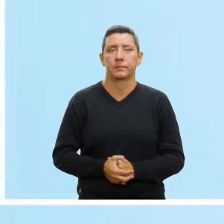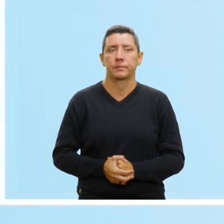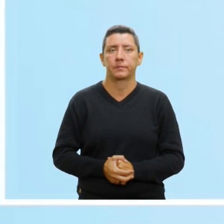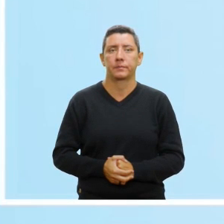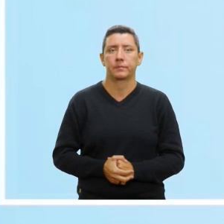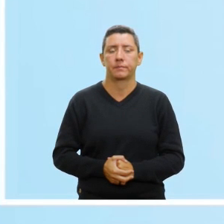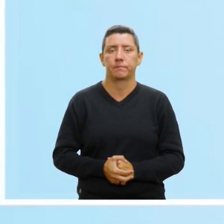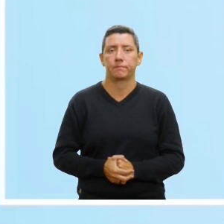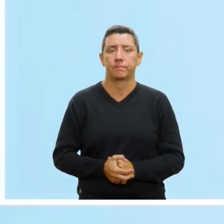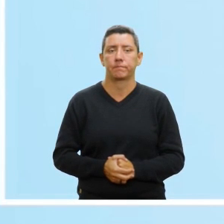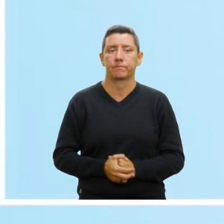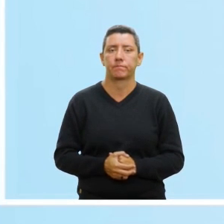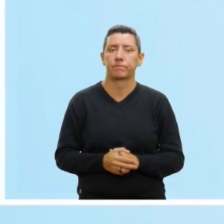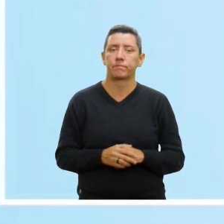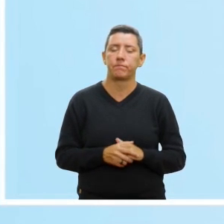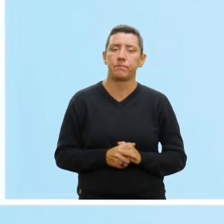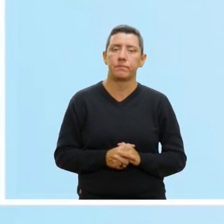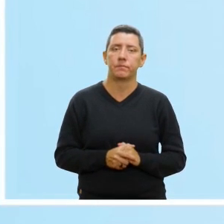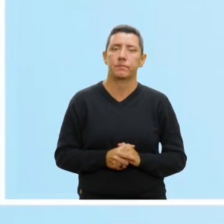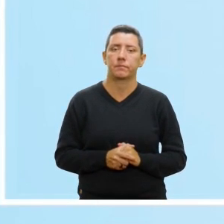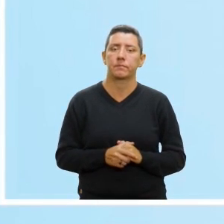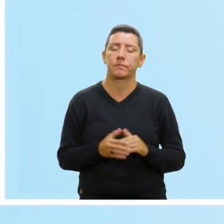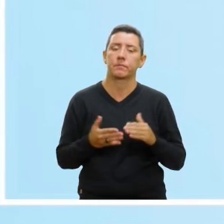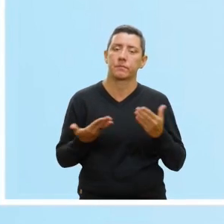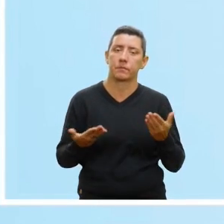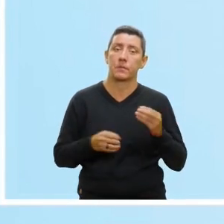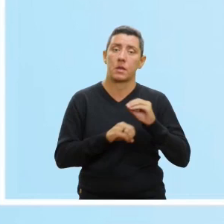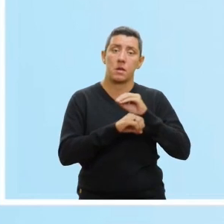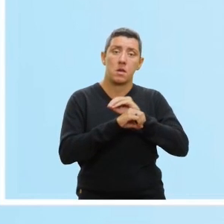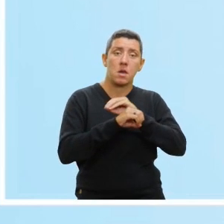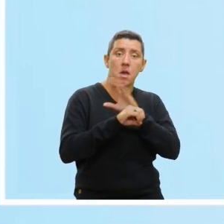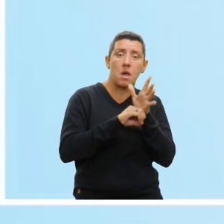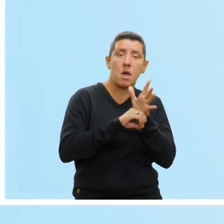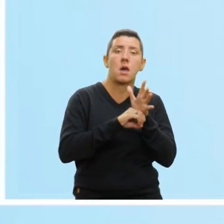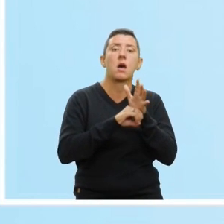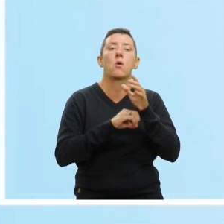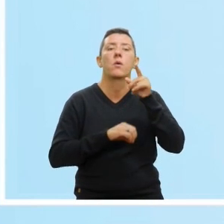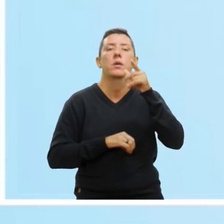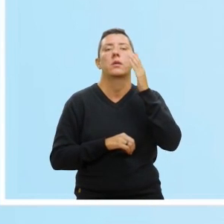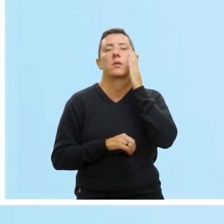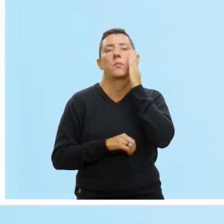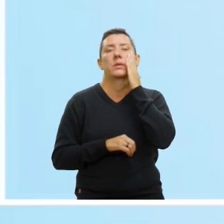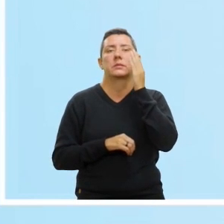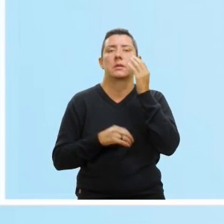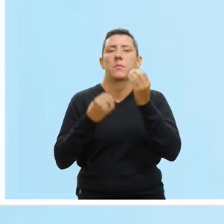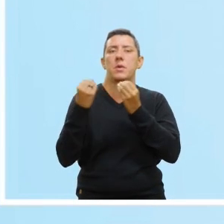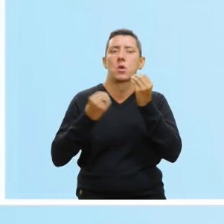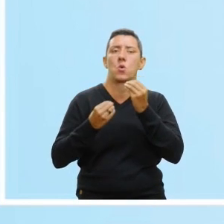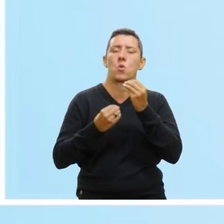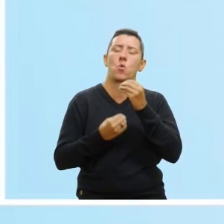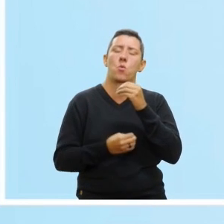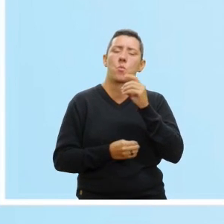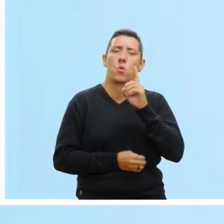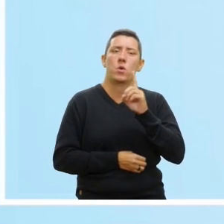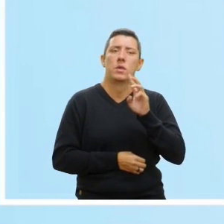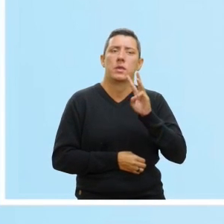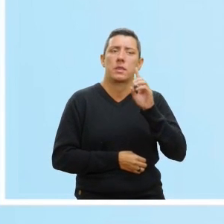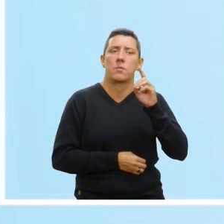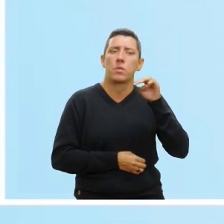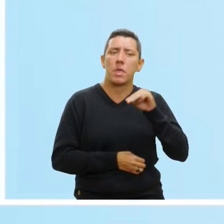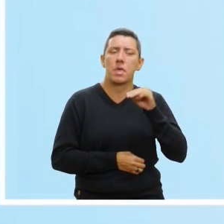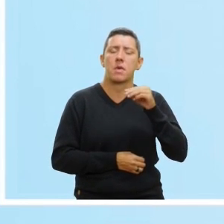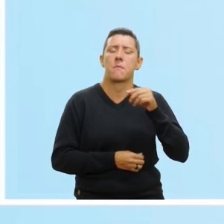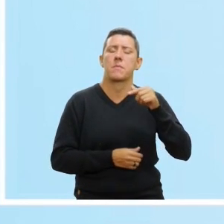Então, bacana. E a Huawei em relação ao DWDM, mercado, como a Huawei está